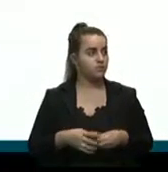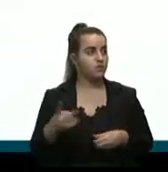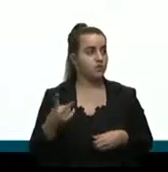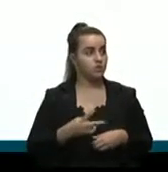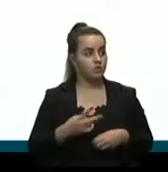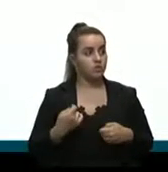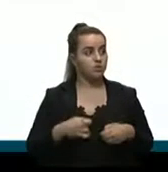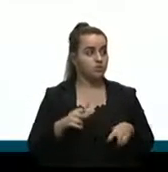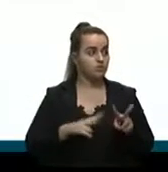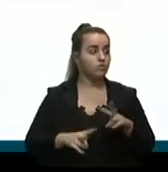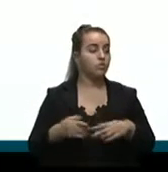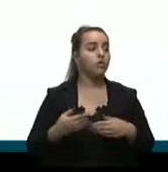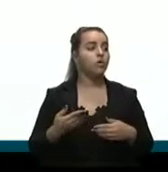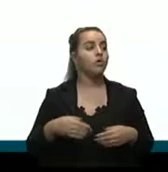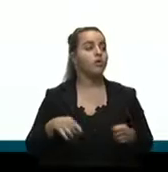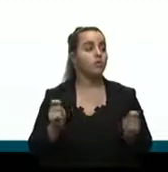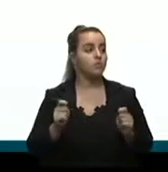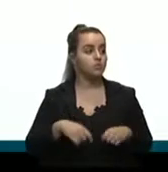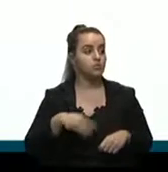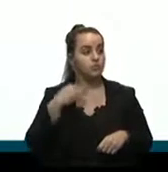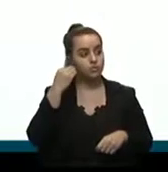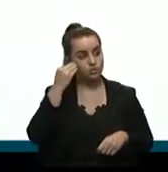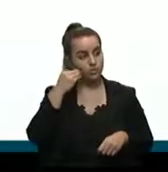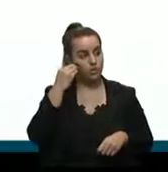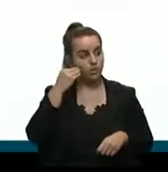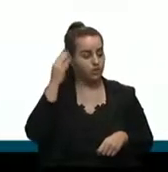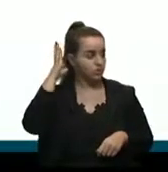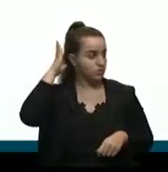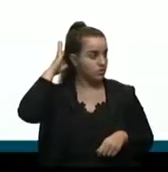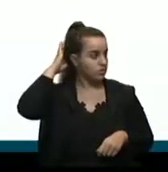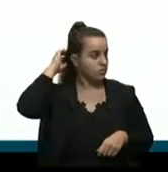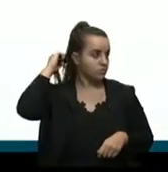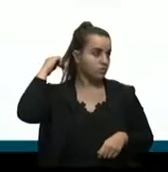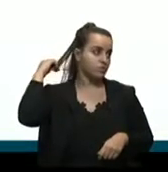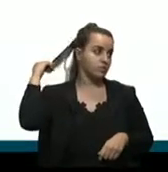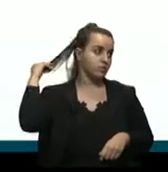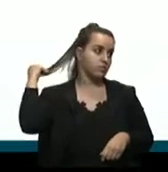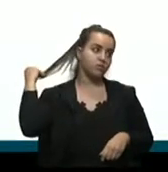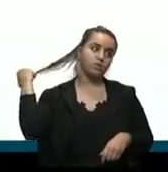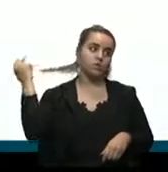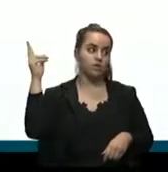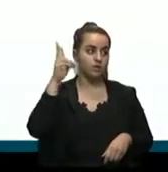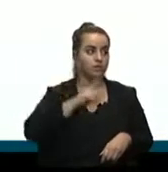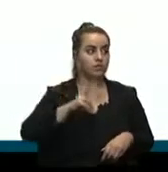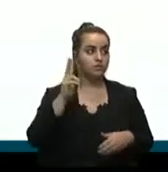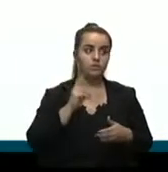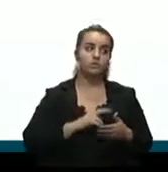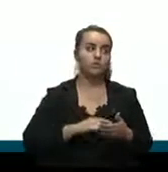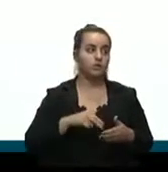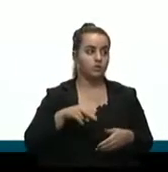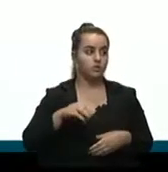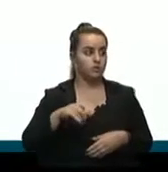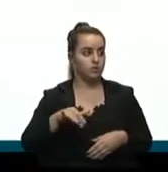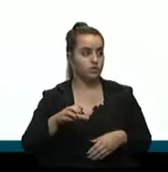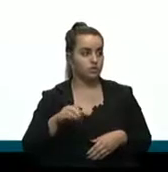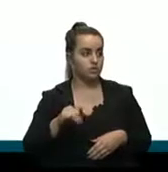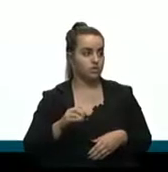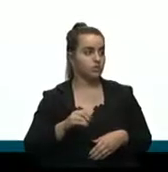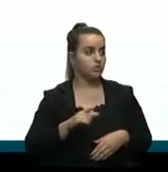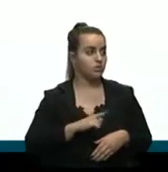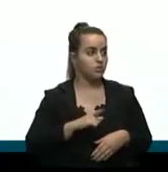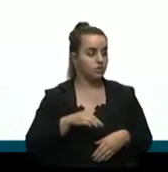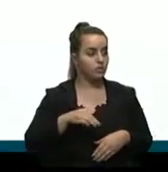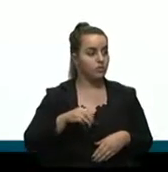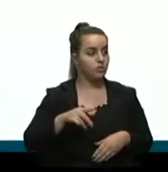O passo 2 consiste em determinar a estatística de teste. Lembre-se da notação. Nós temos